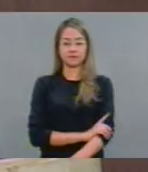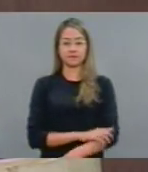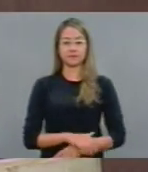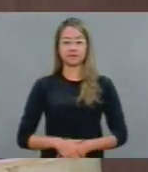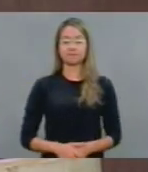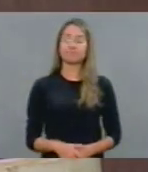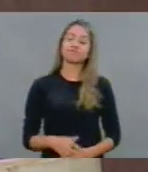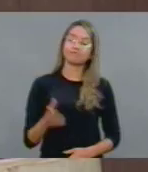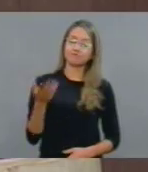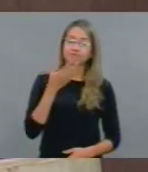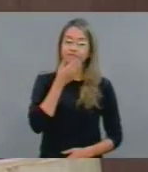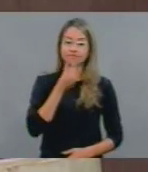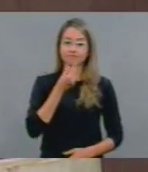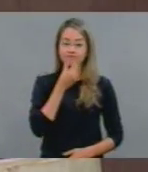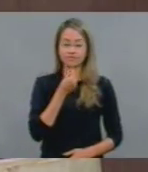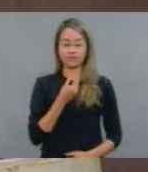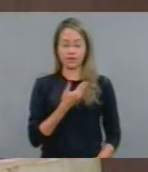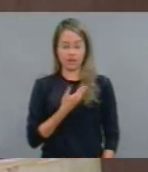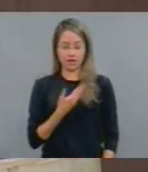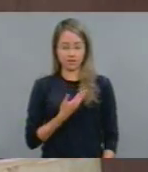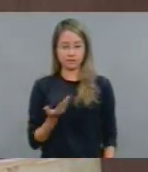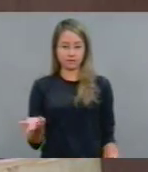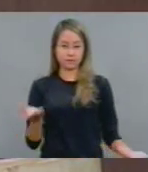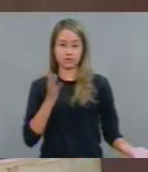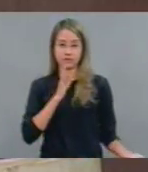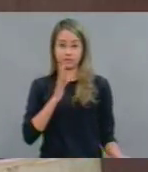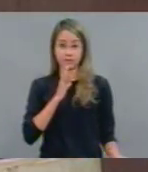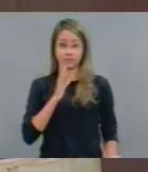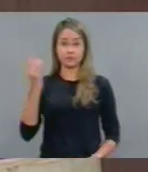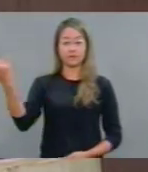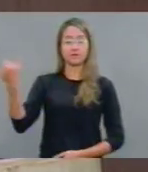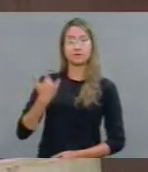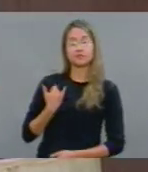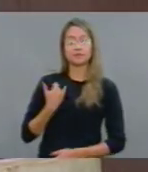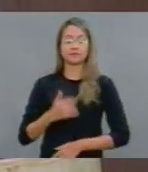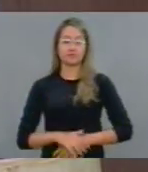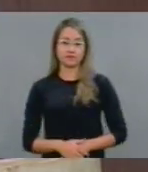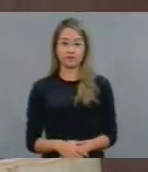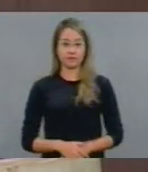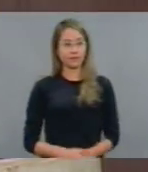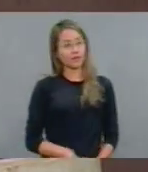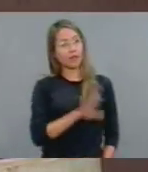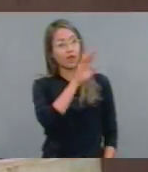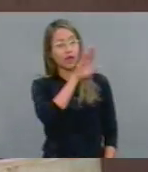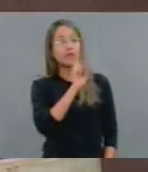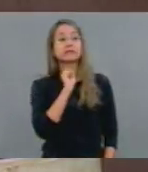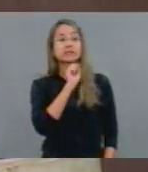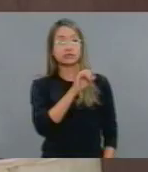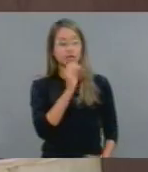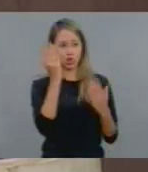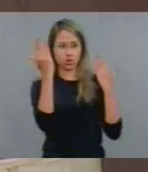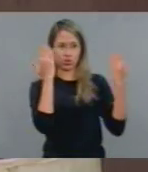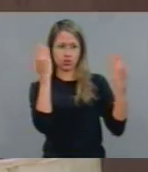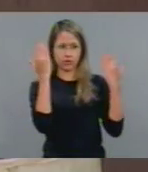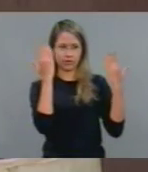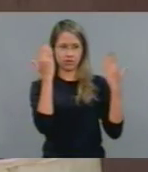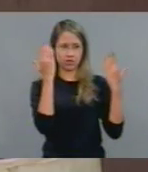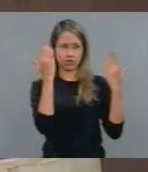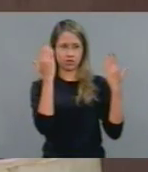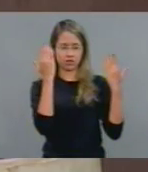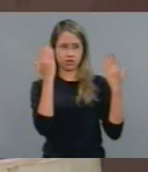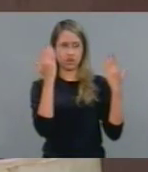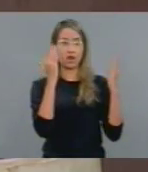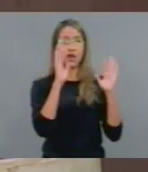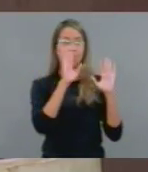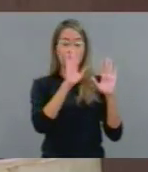da esquerda socialista brasileira certa vez me disse: em momentos de dúvida, fique perto